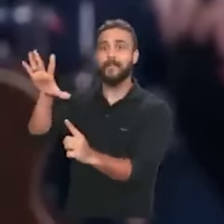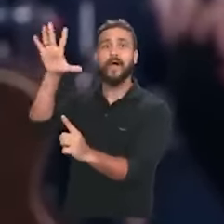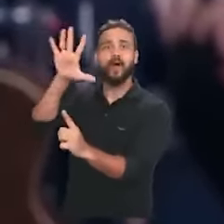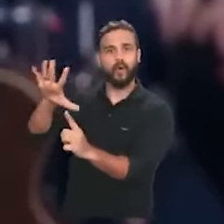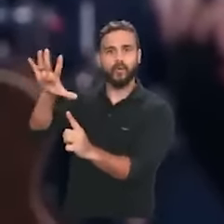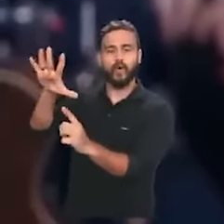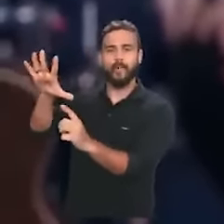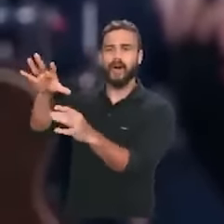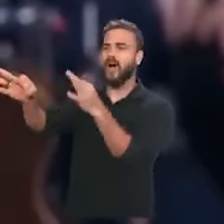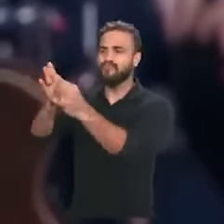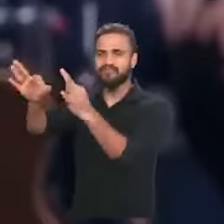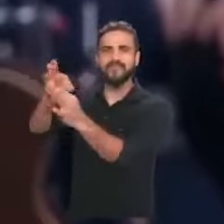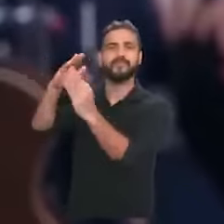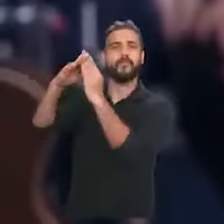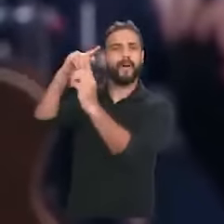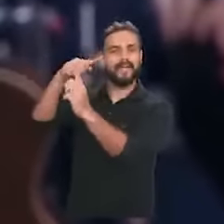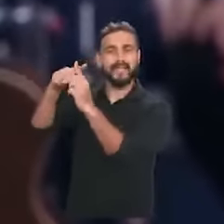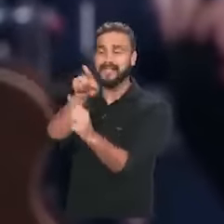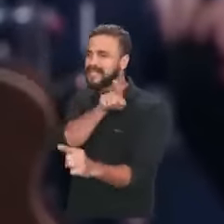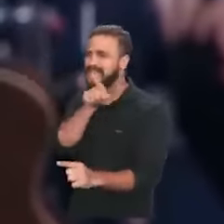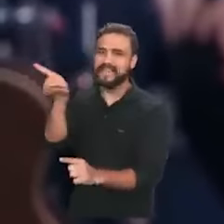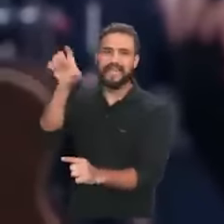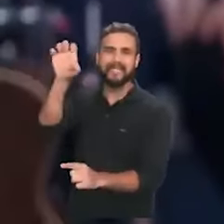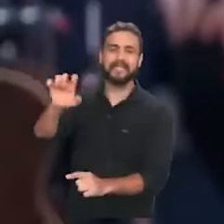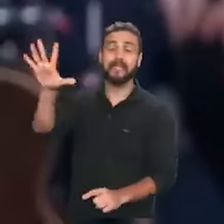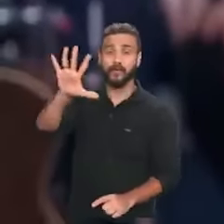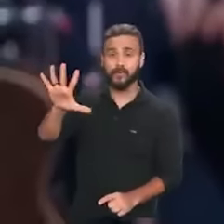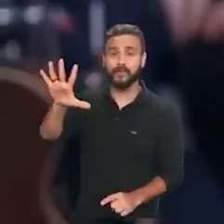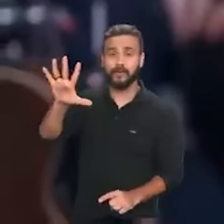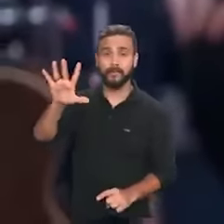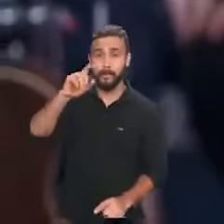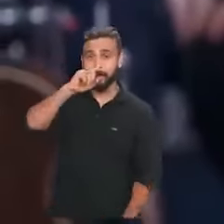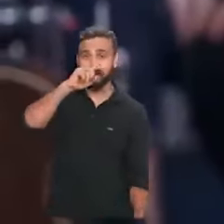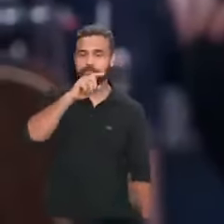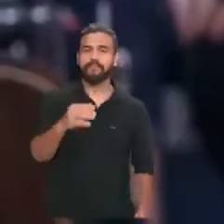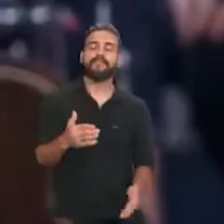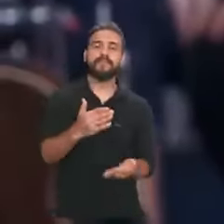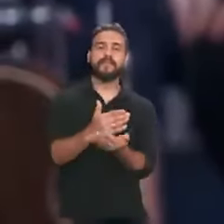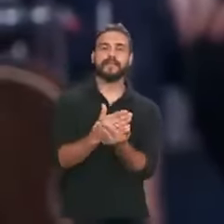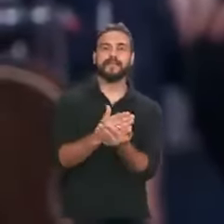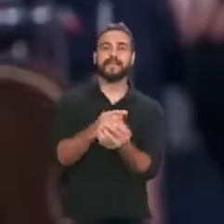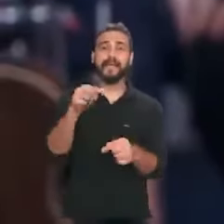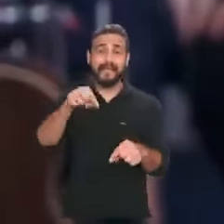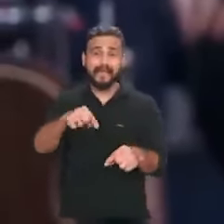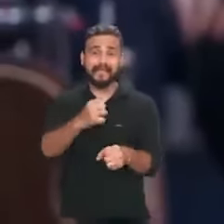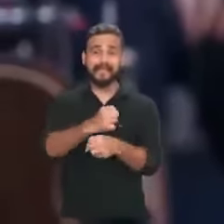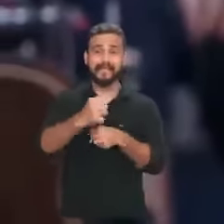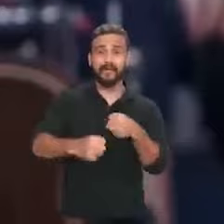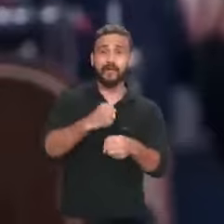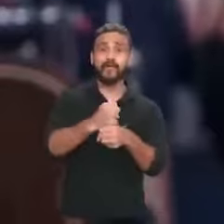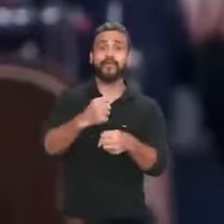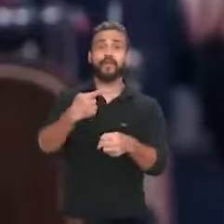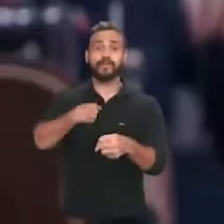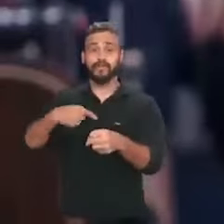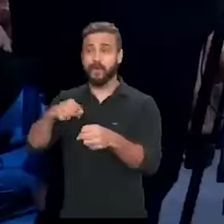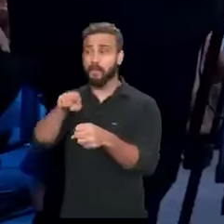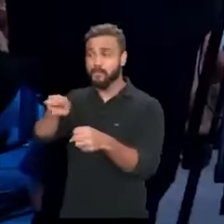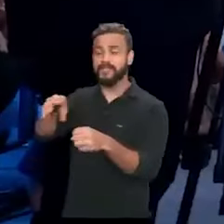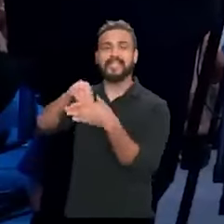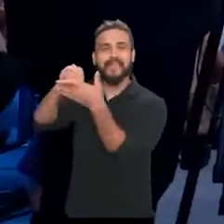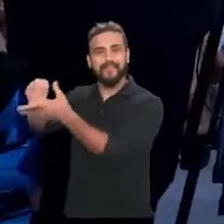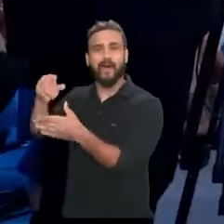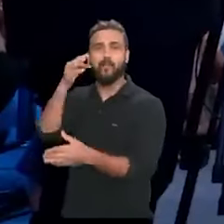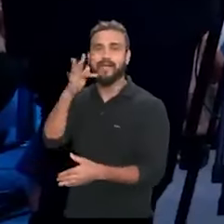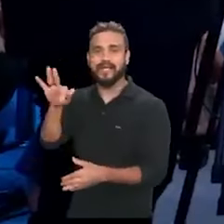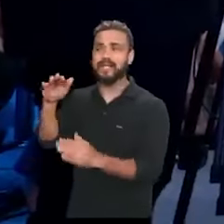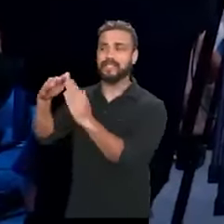ano eu os trouxe para cá, passaram um tempo comigo. Esse ano nós vamos fundar uma igreja lá na França e